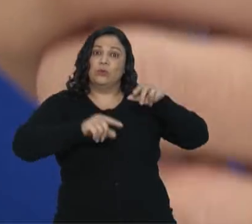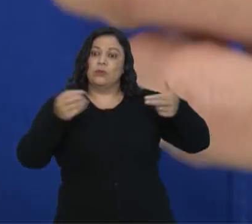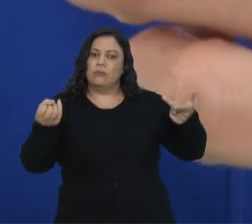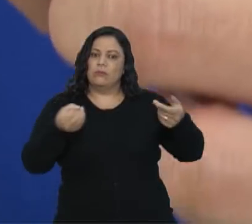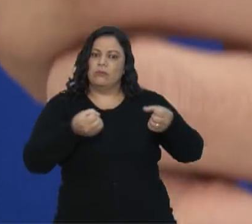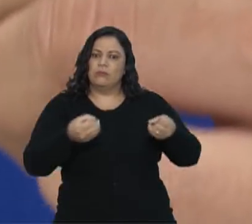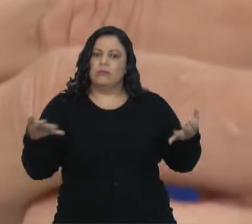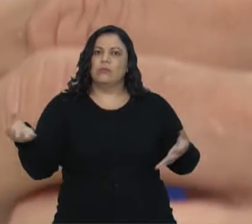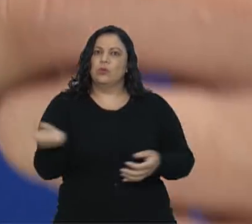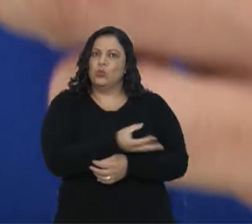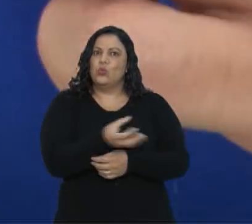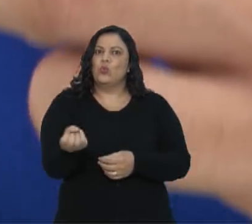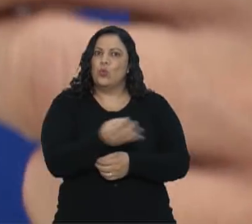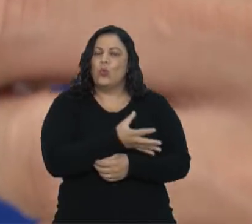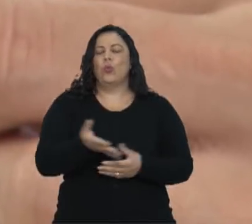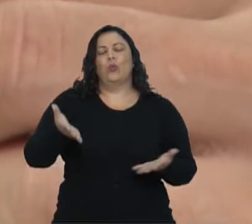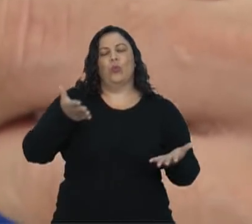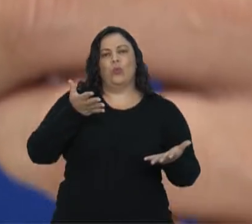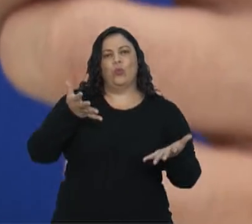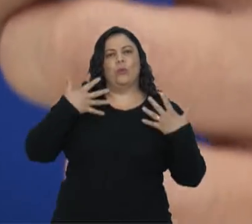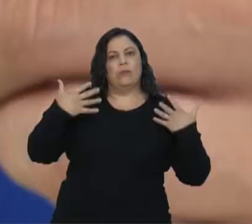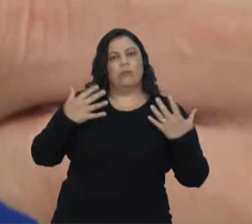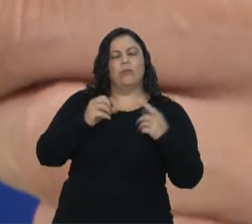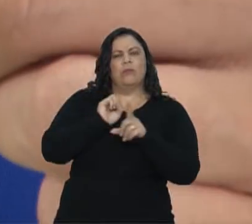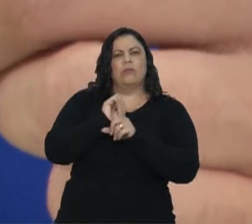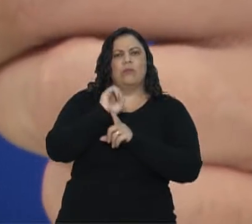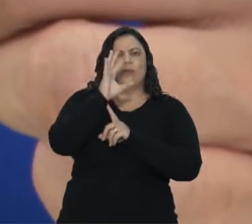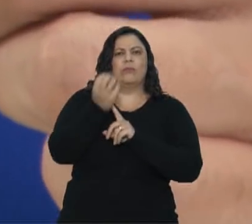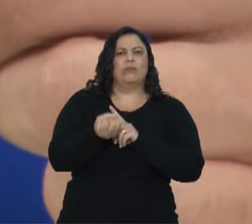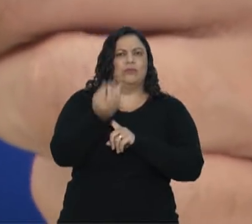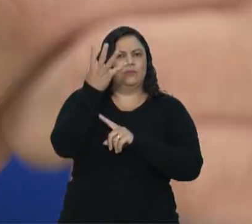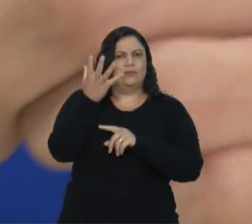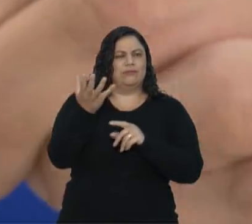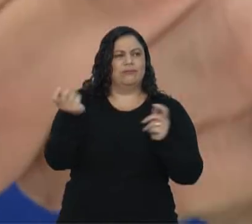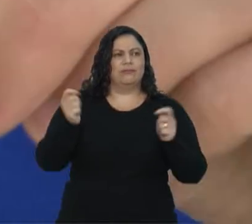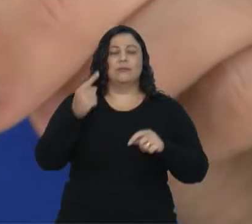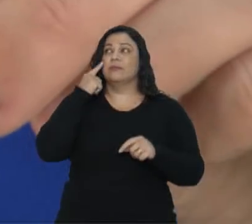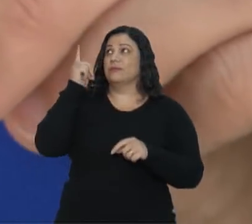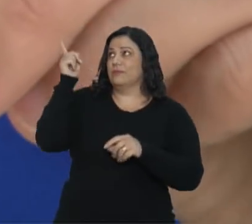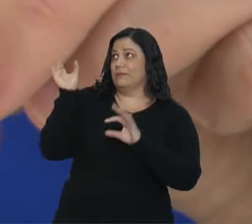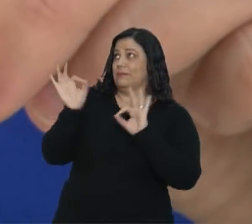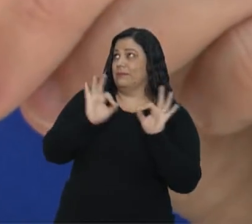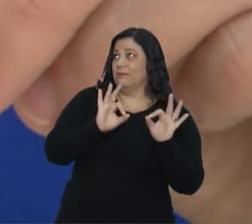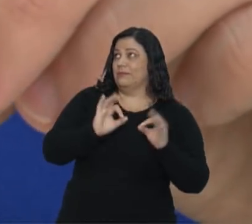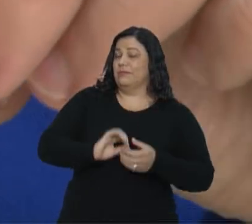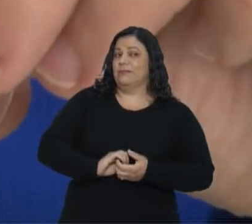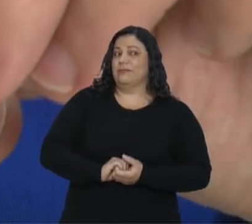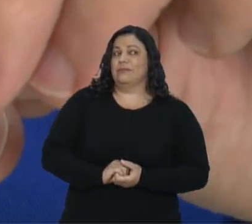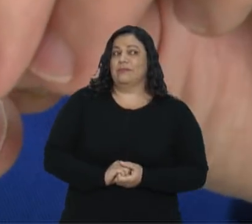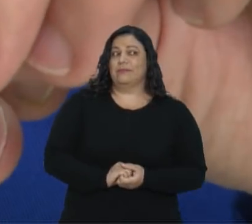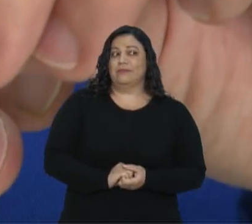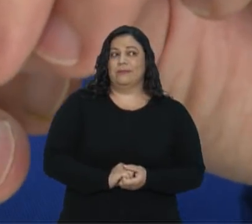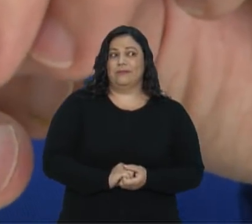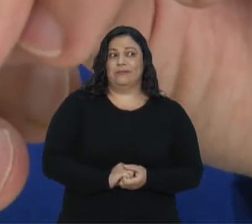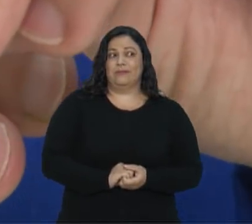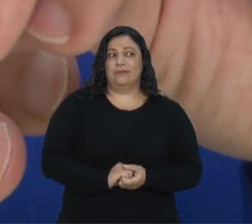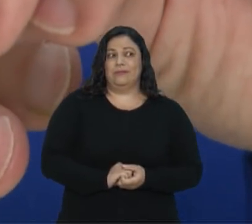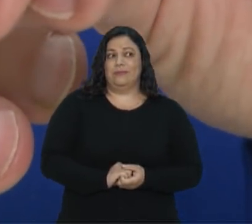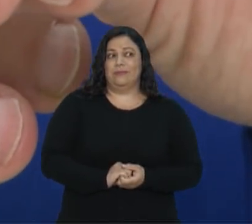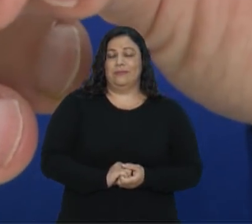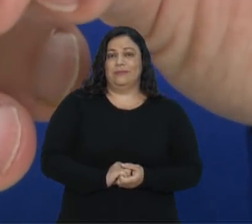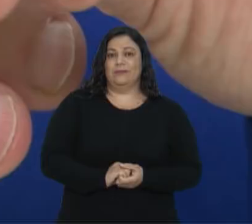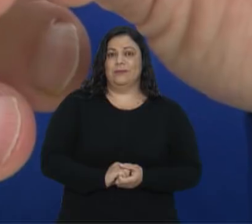uma consequência é o calor, é a chama, a luminosidade. Então quando eu faço esse atrito, eu tenho